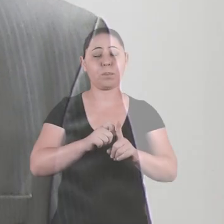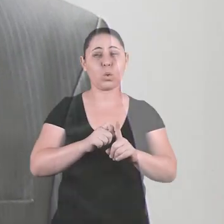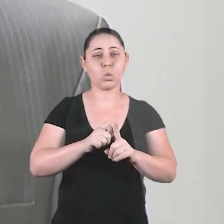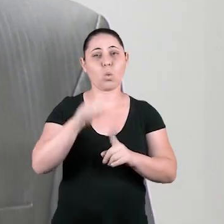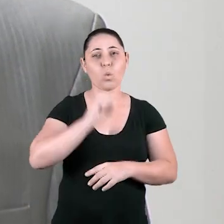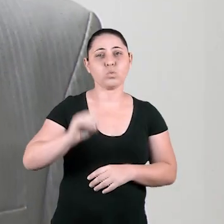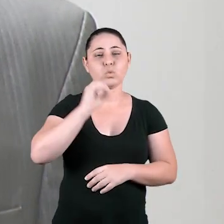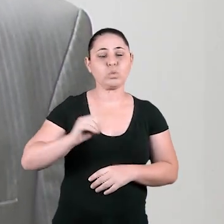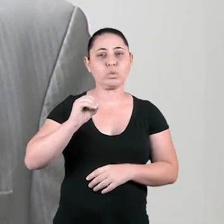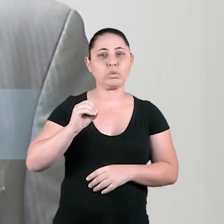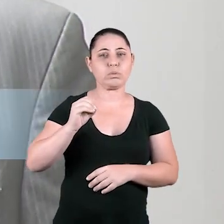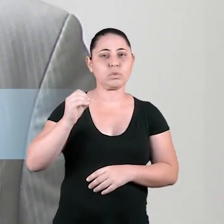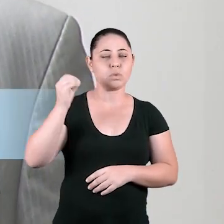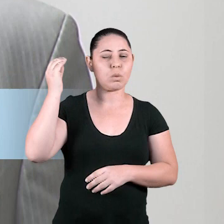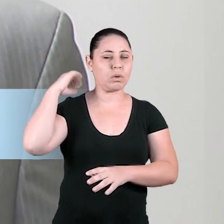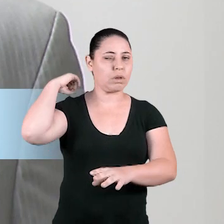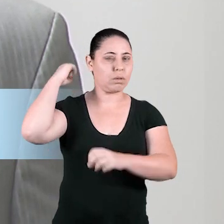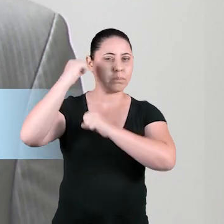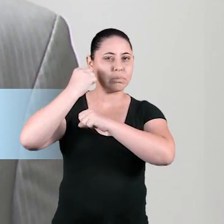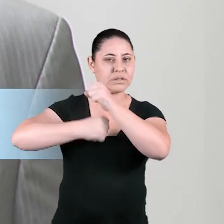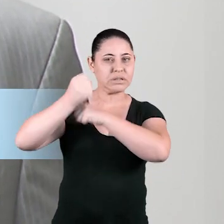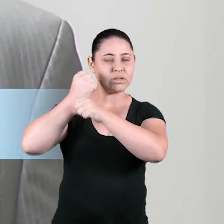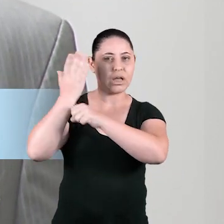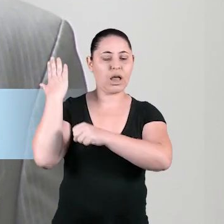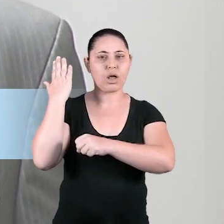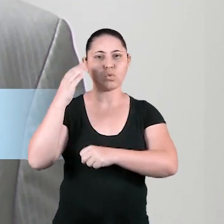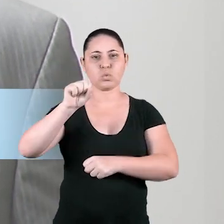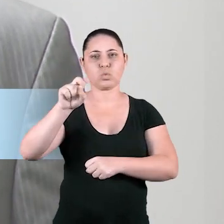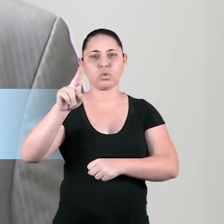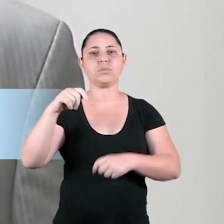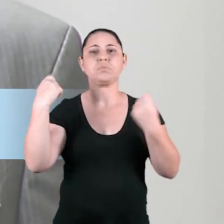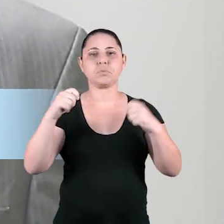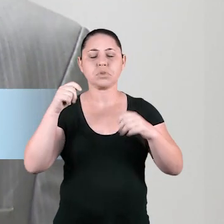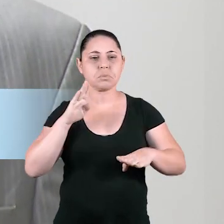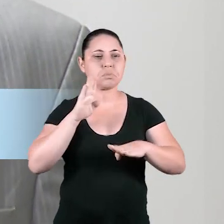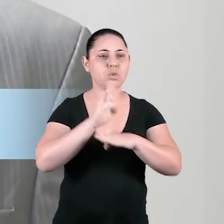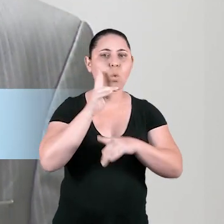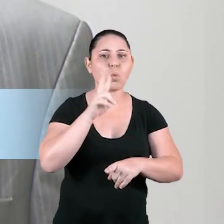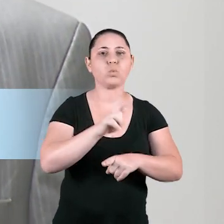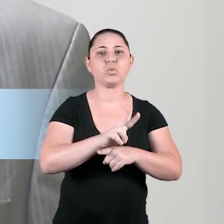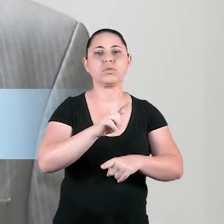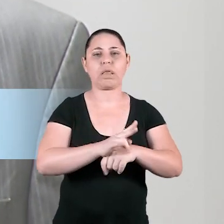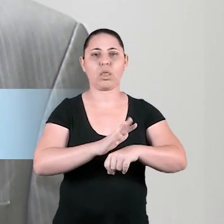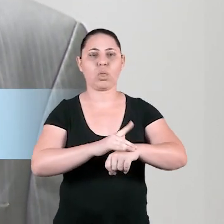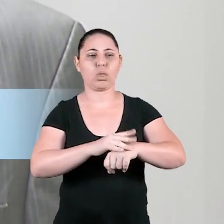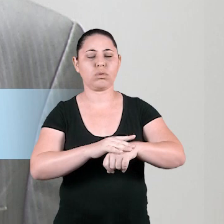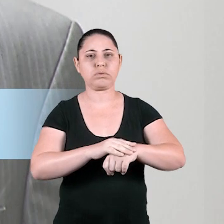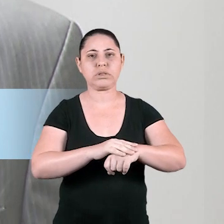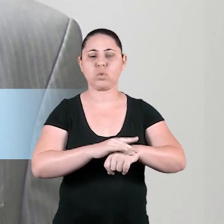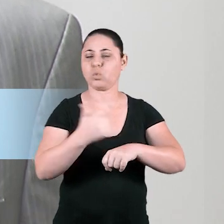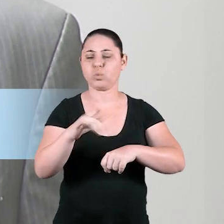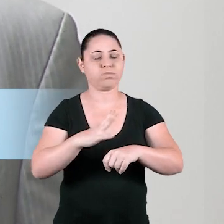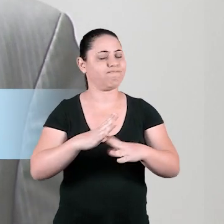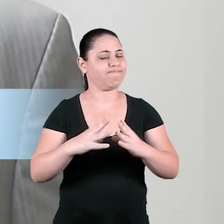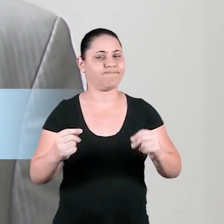Desde outubro do ano passado, o SUS é obrigado a oferecer para quem sofre com uma doença aguda ou crônica os cuidados